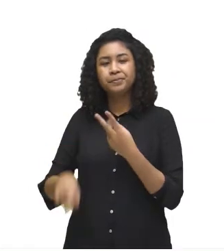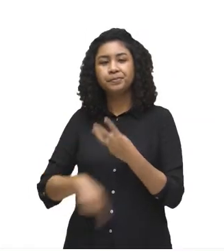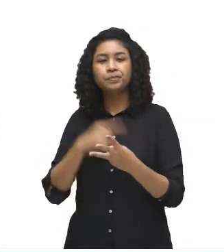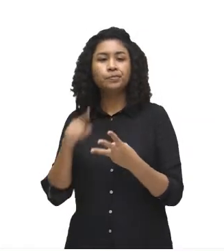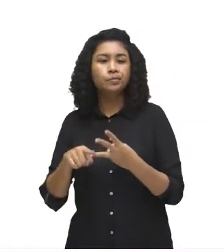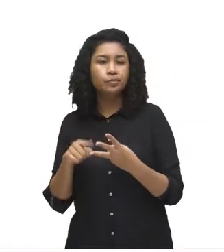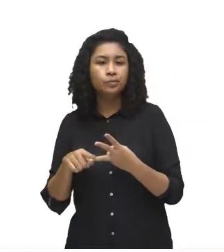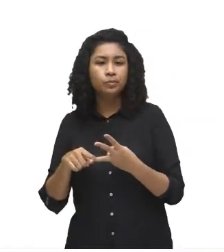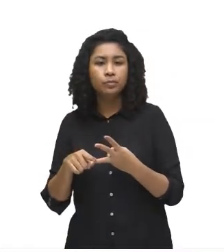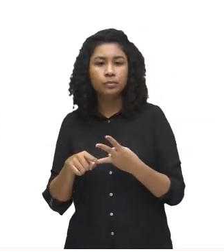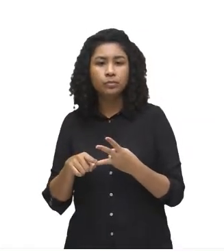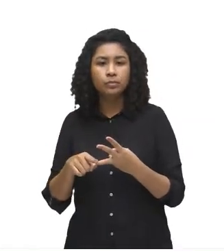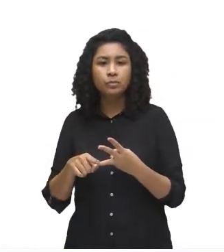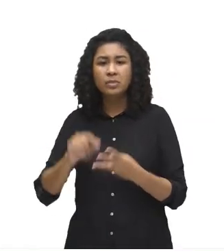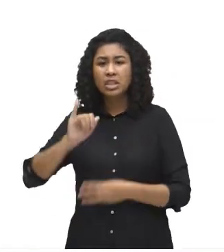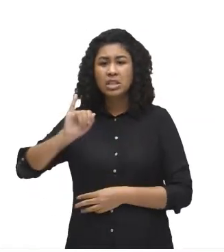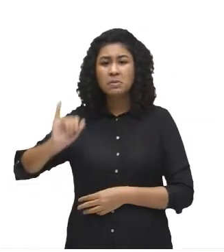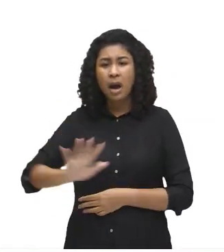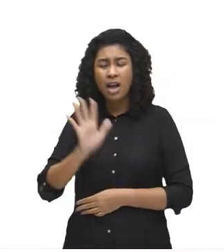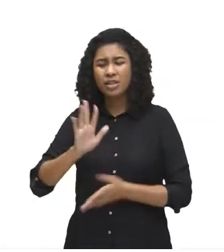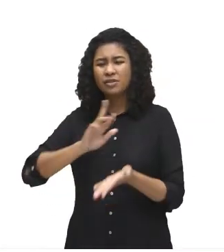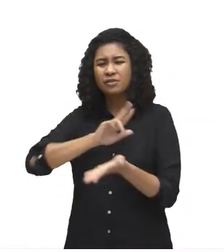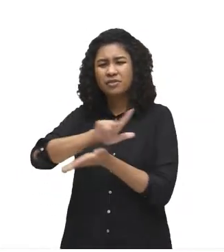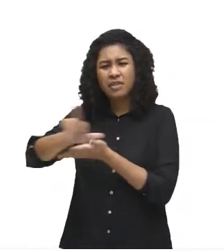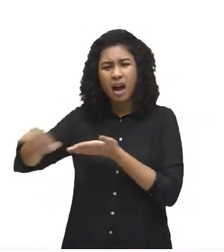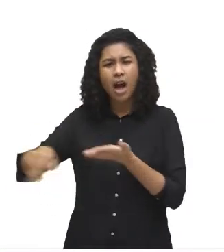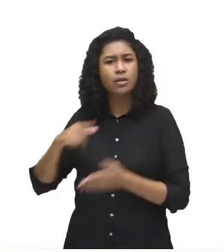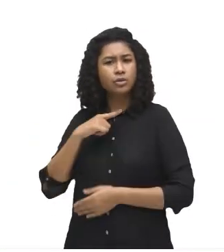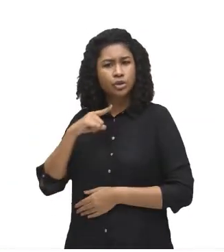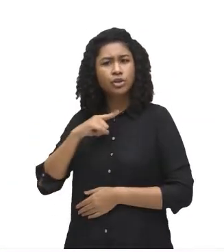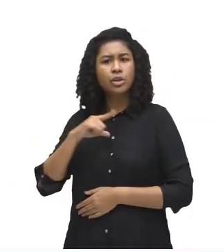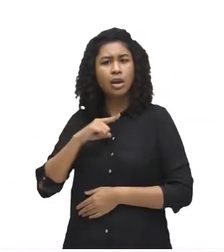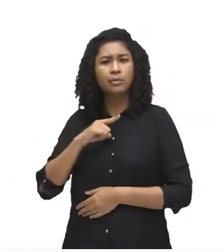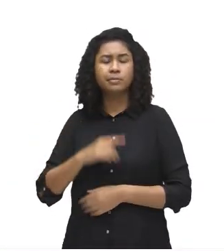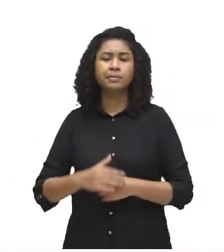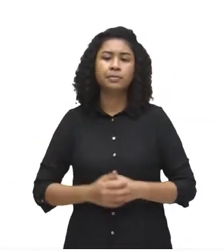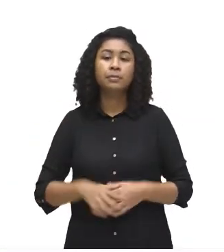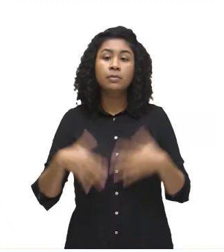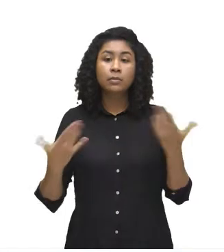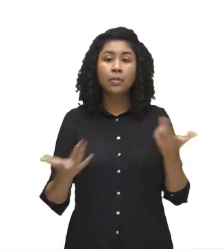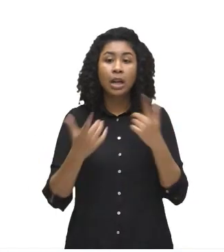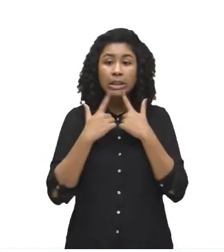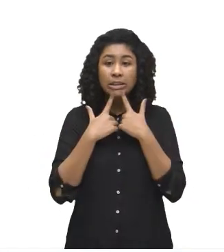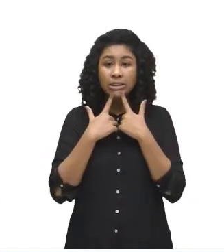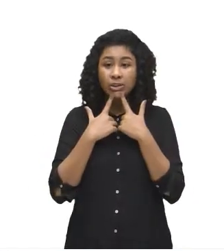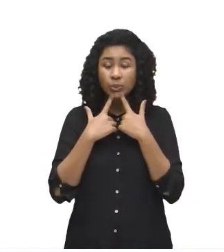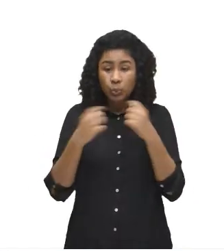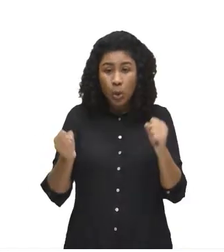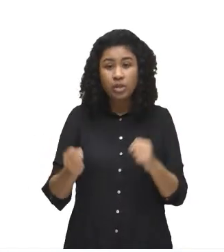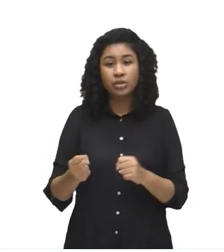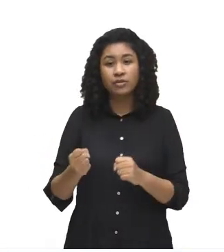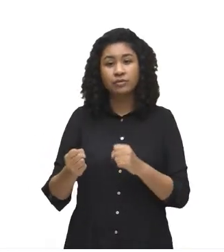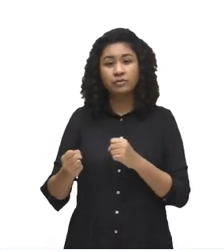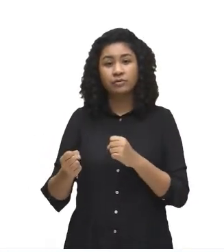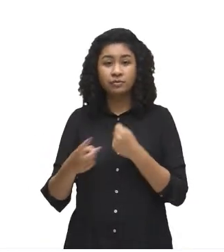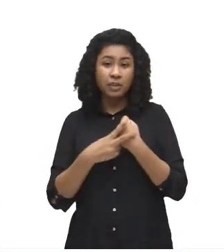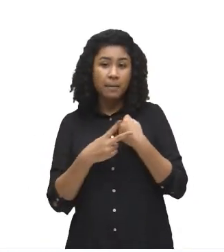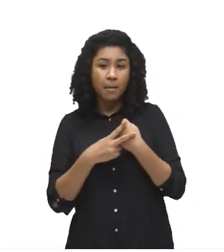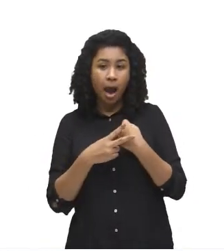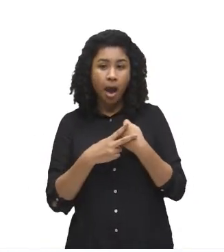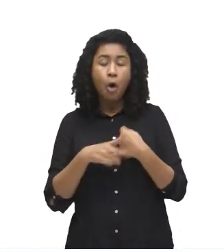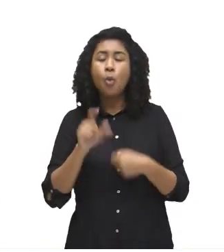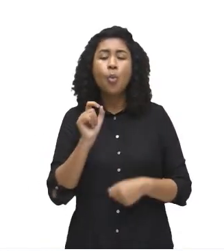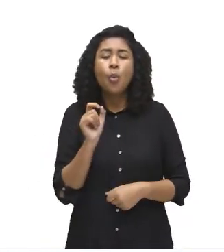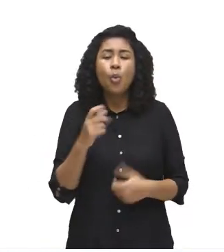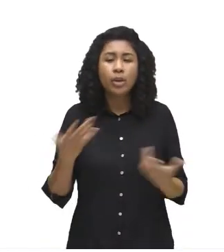né? Diversos tipos de imagens eu utilizo. Então, a linguagem verbal, o que que é? A linguagem verbal é o áudio gravado, a